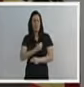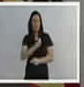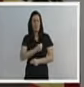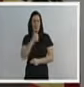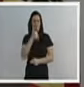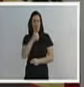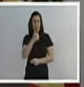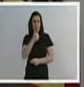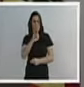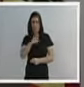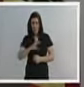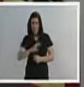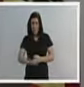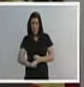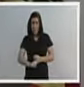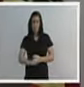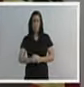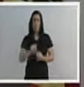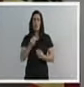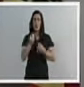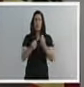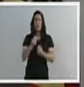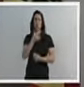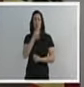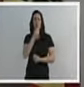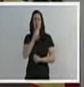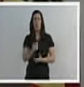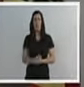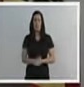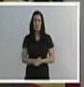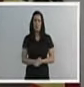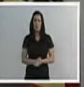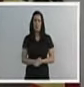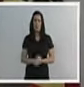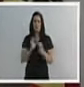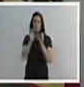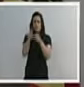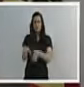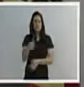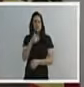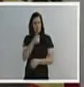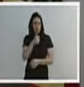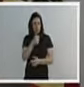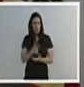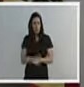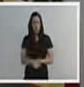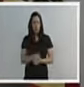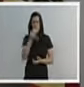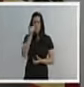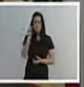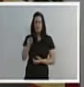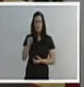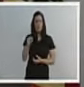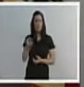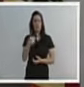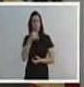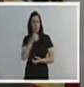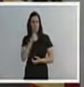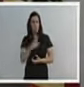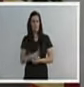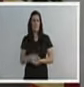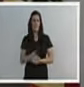mulher. Onde está o homem nessa história? Que se abandonou a mulher em um momento, foi lá, engravidou e pronto, é